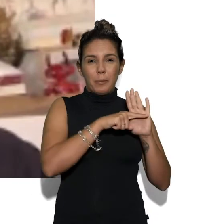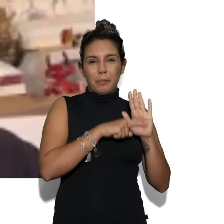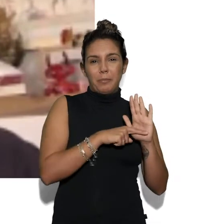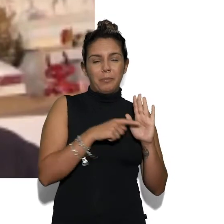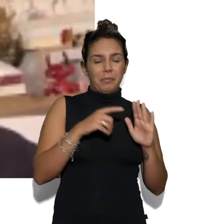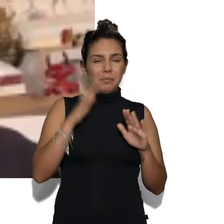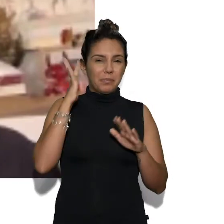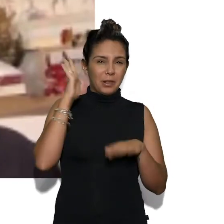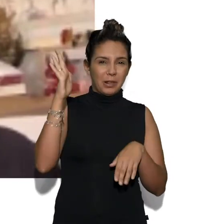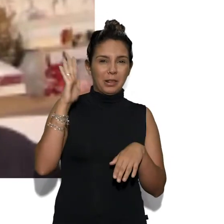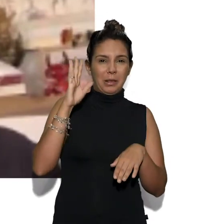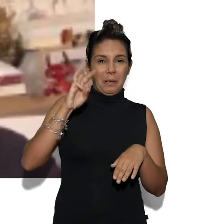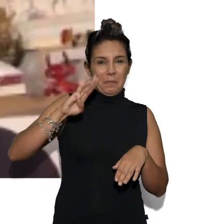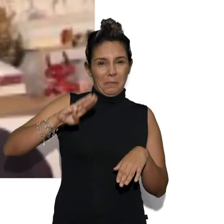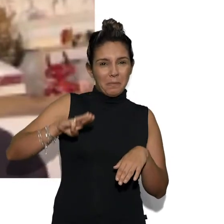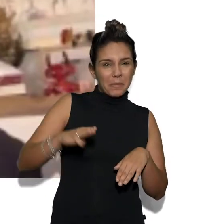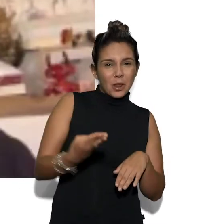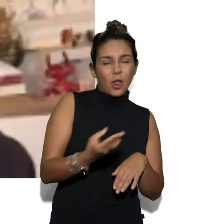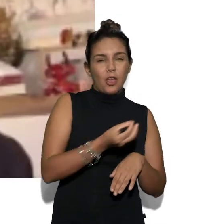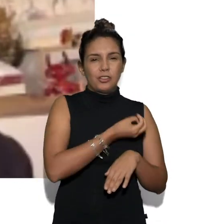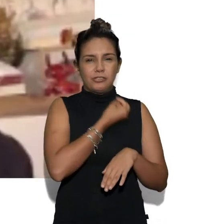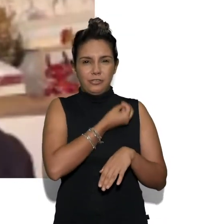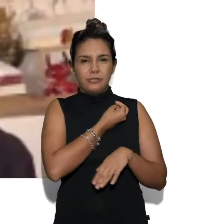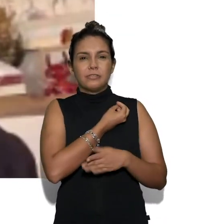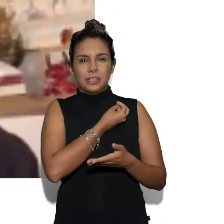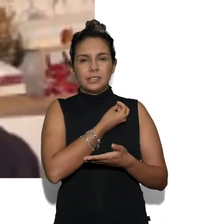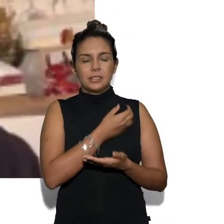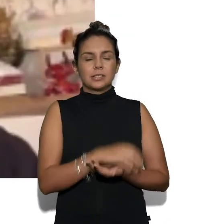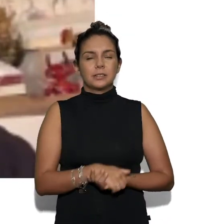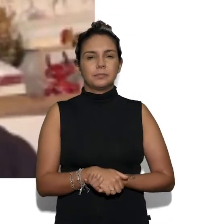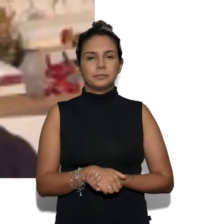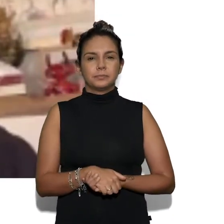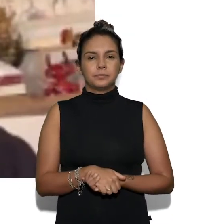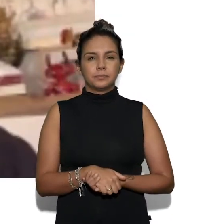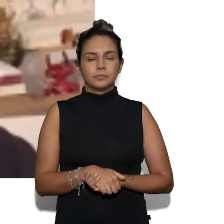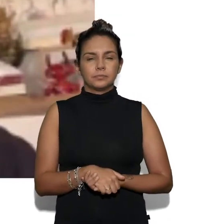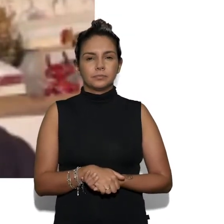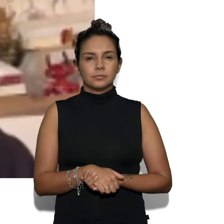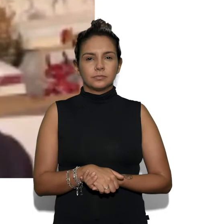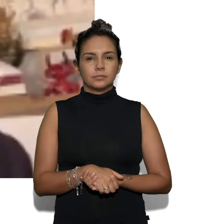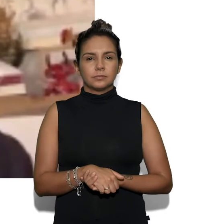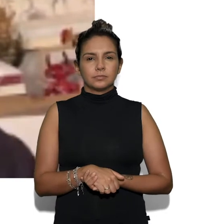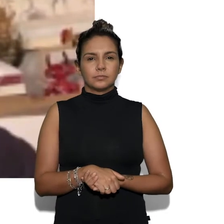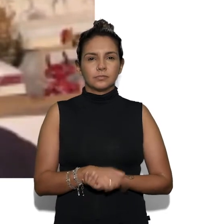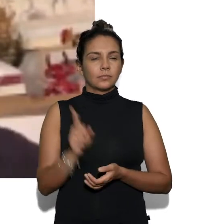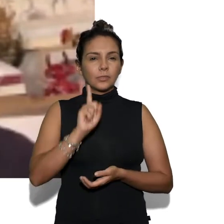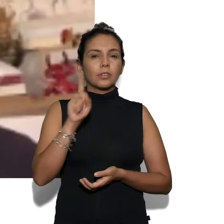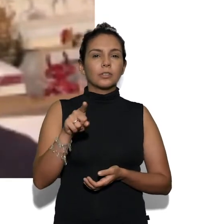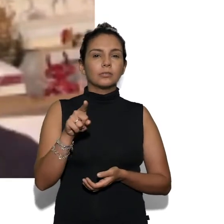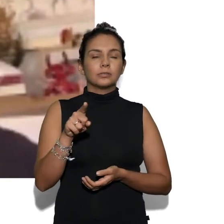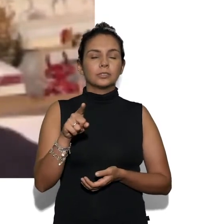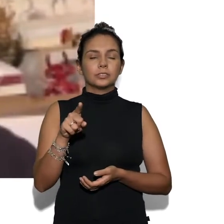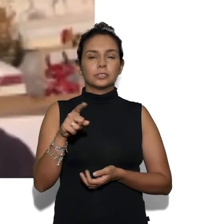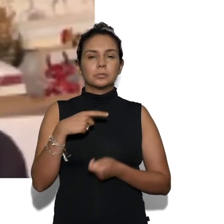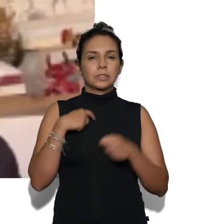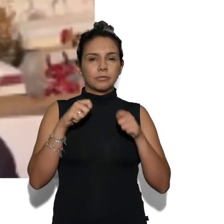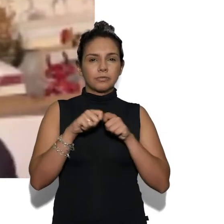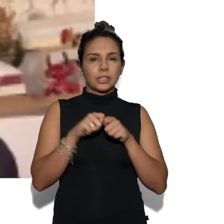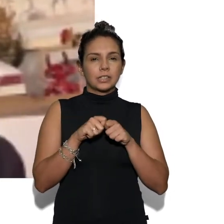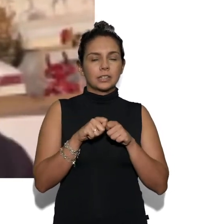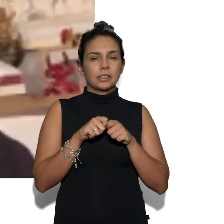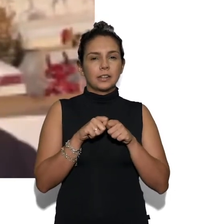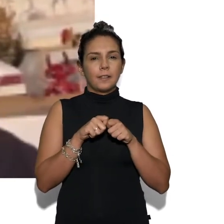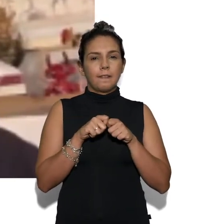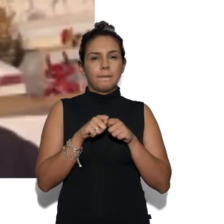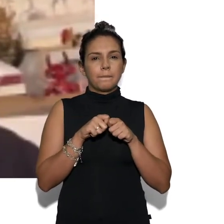mais milhões de vidas, inclusive. De maneira que não é tanto isso que me faz hoje ter